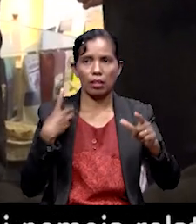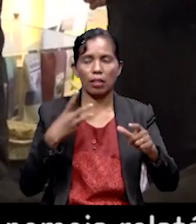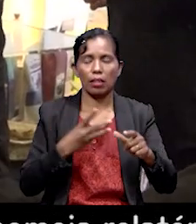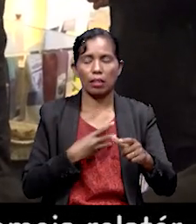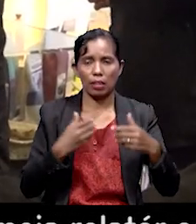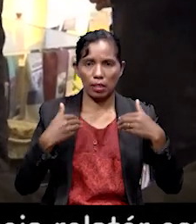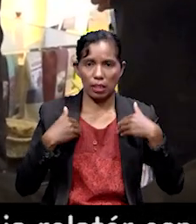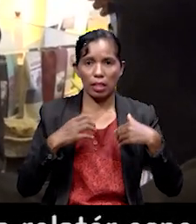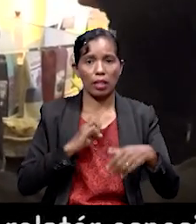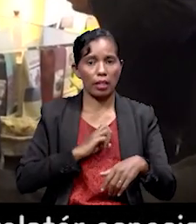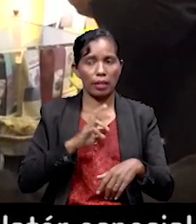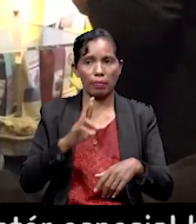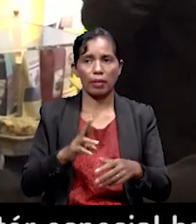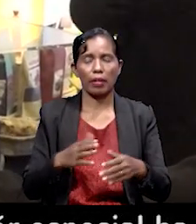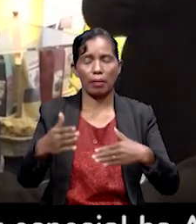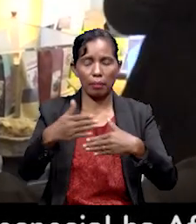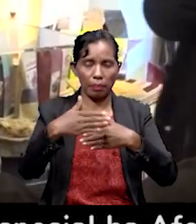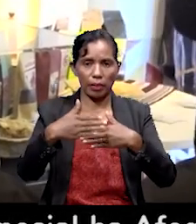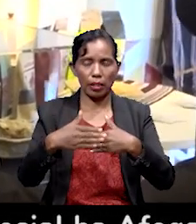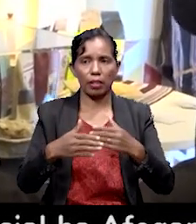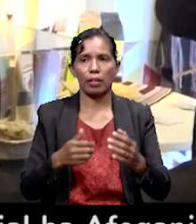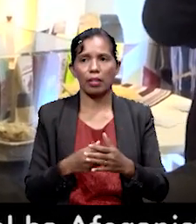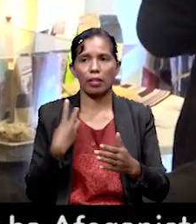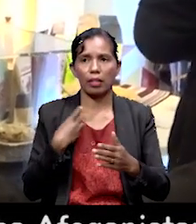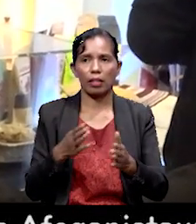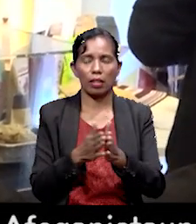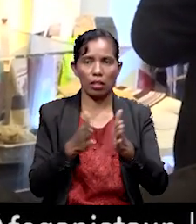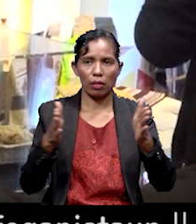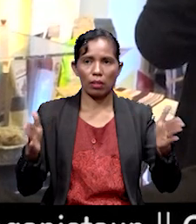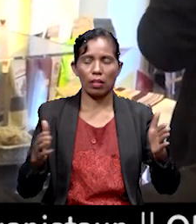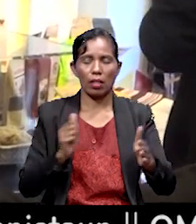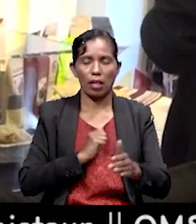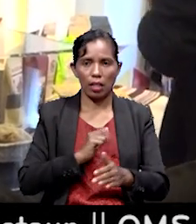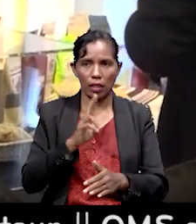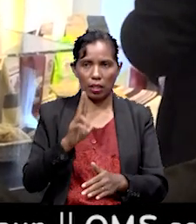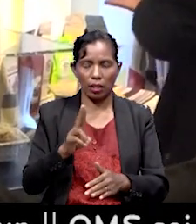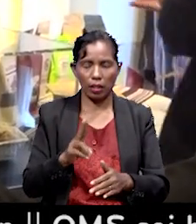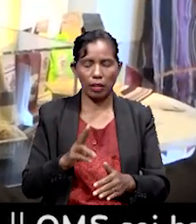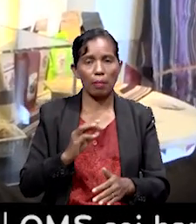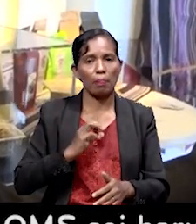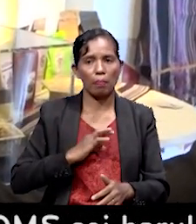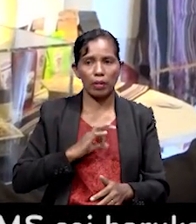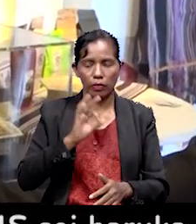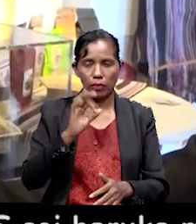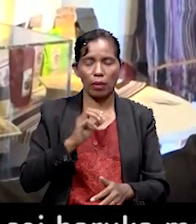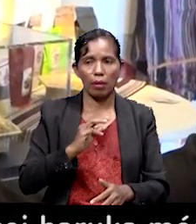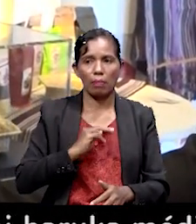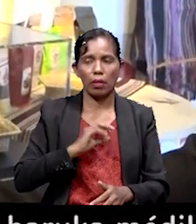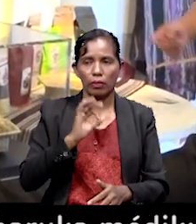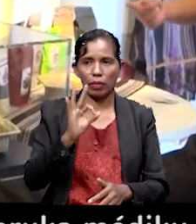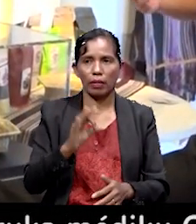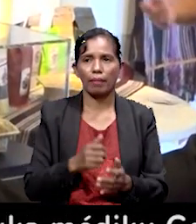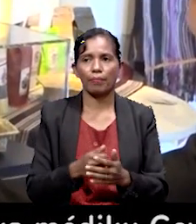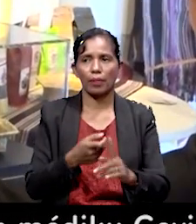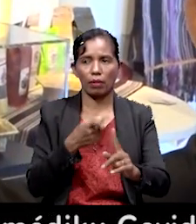malu i ne kwaze basic 30 hektare sida ba ita lokata expansion ba ya ile ho manufahi se en kwantu li ho se